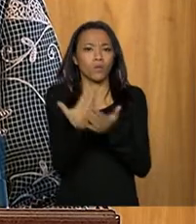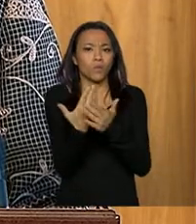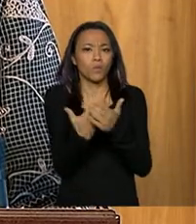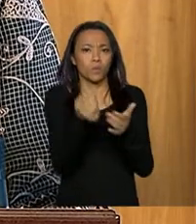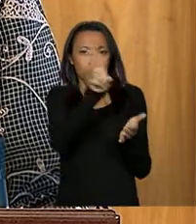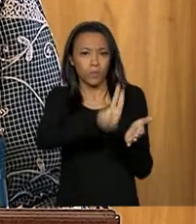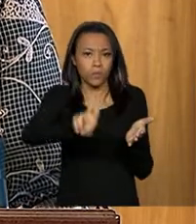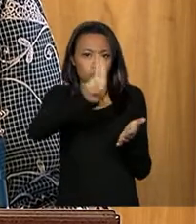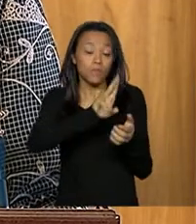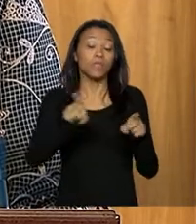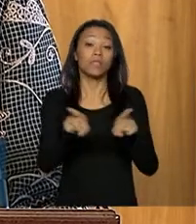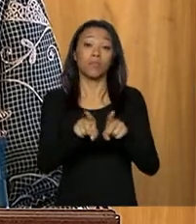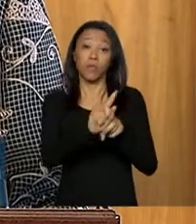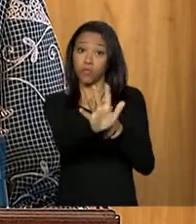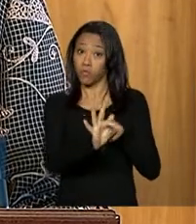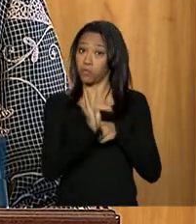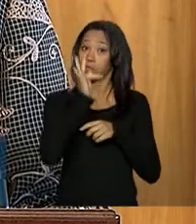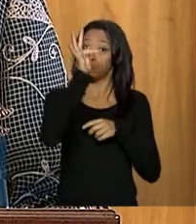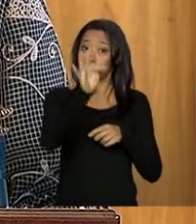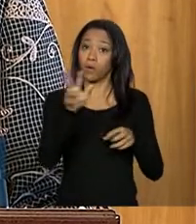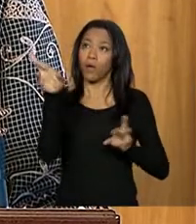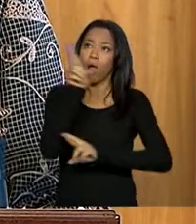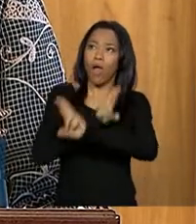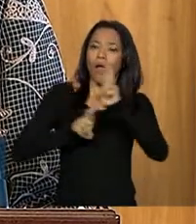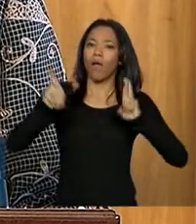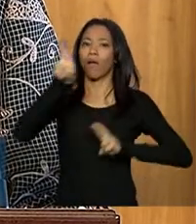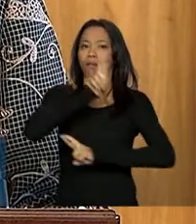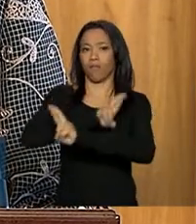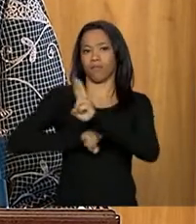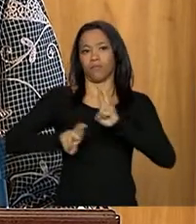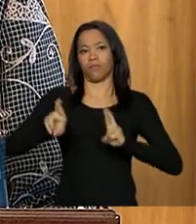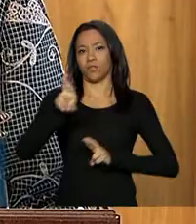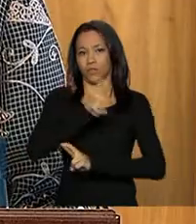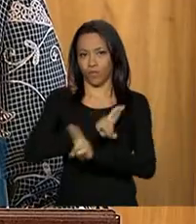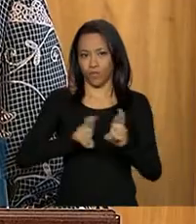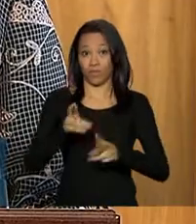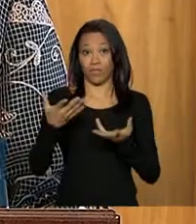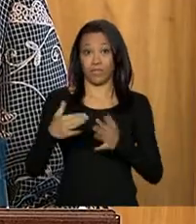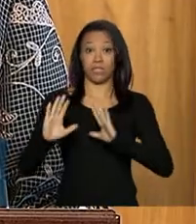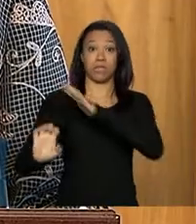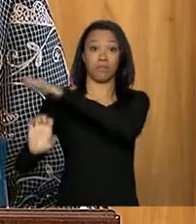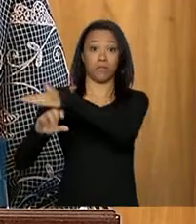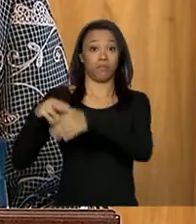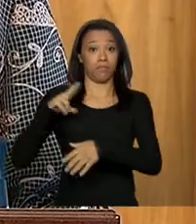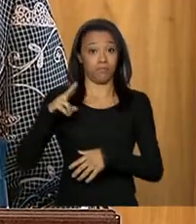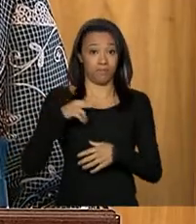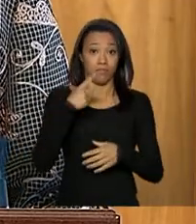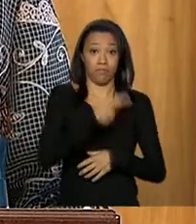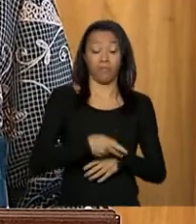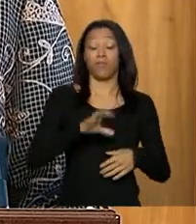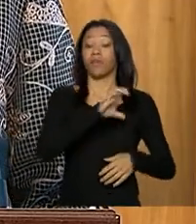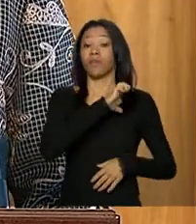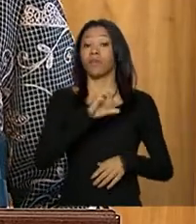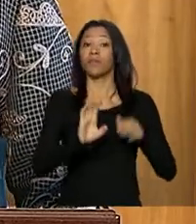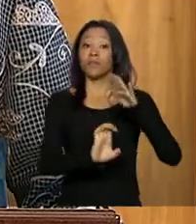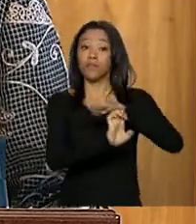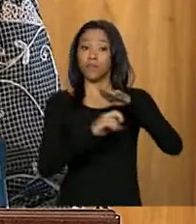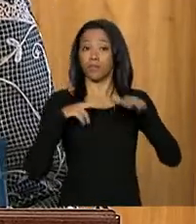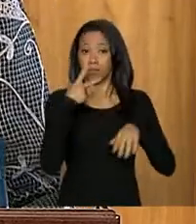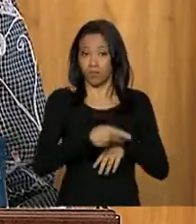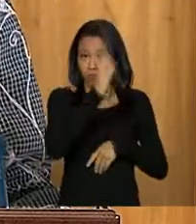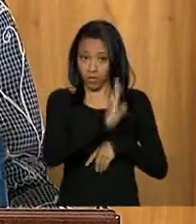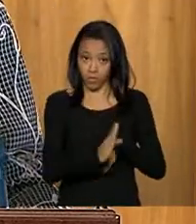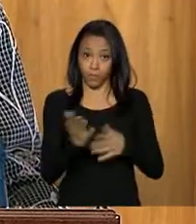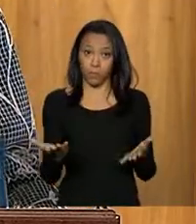acadêmica e para a futura interação entre os setores privados dos dois países. Na reunião